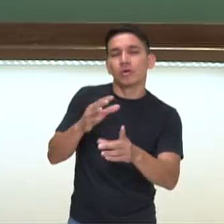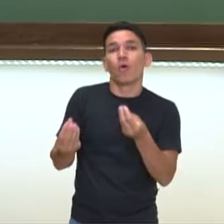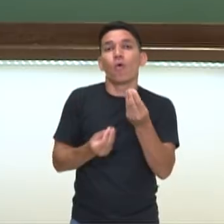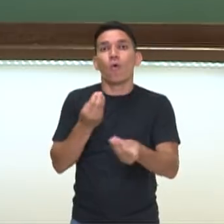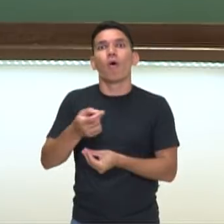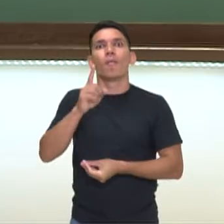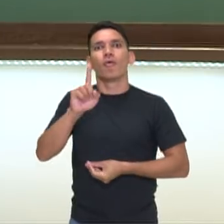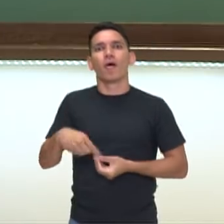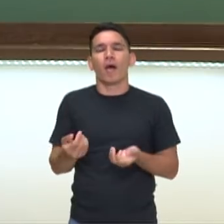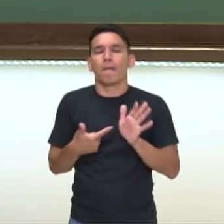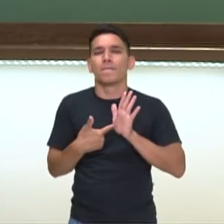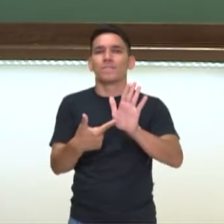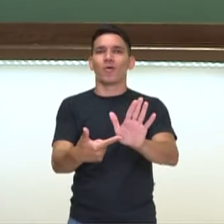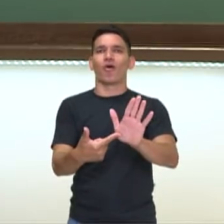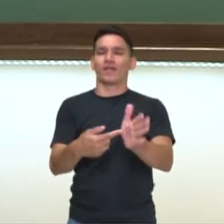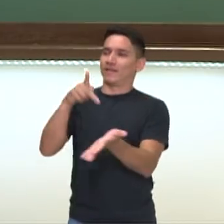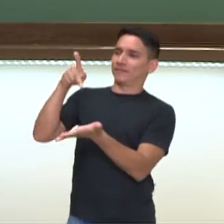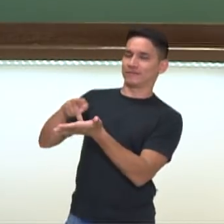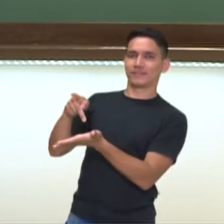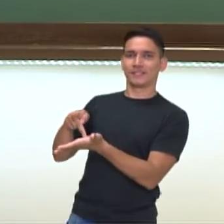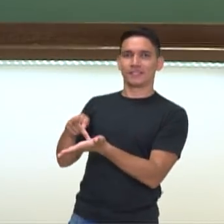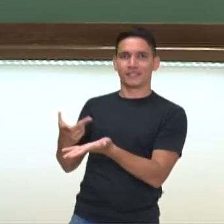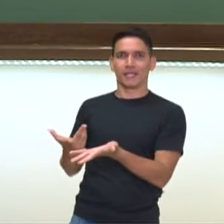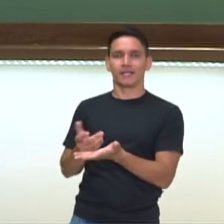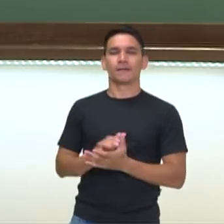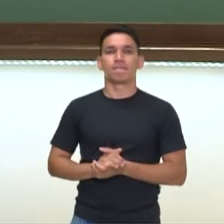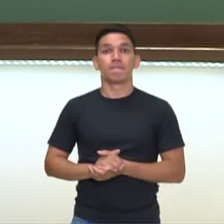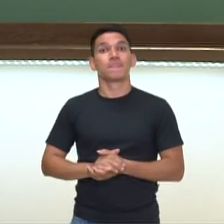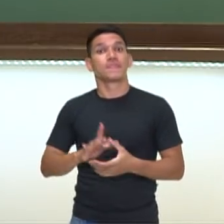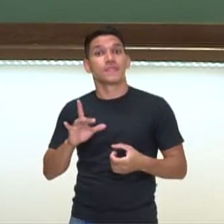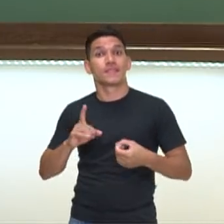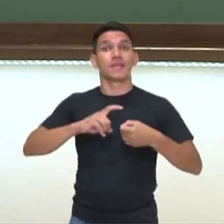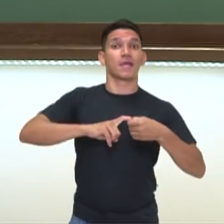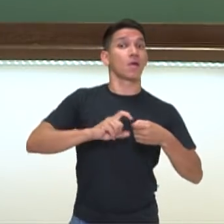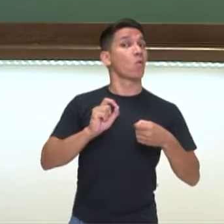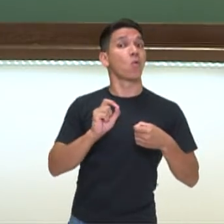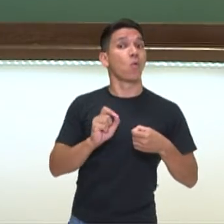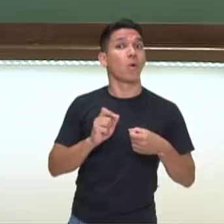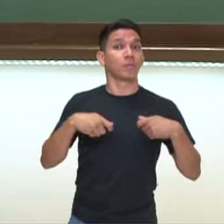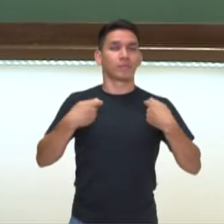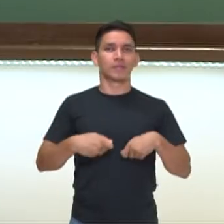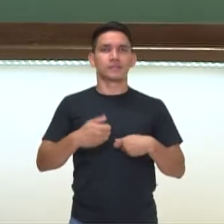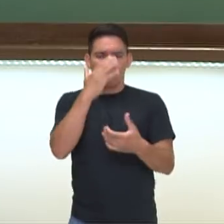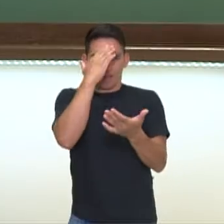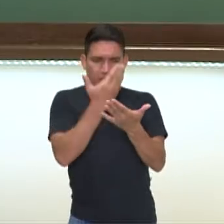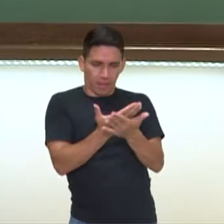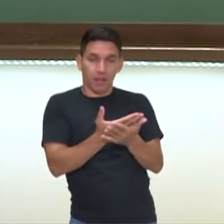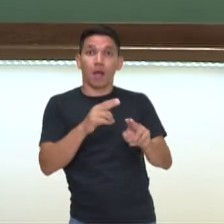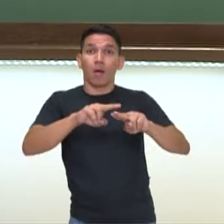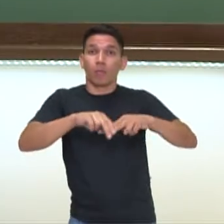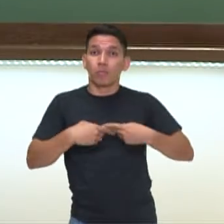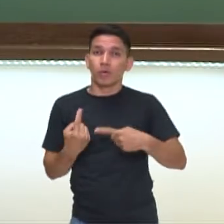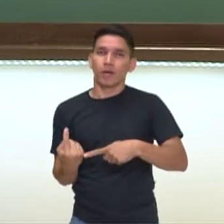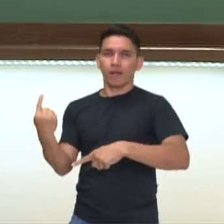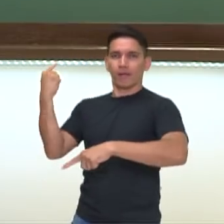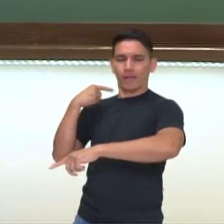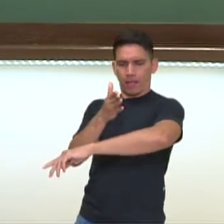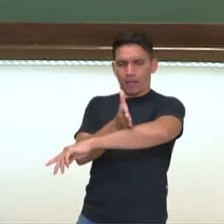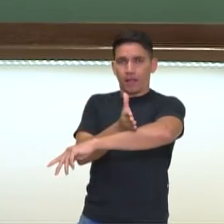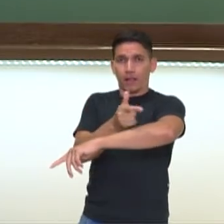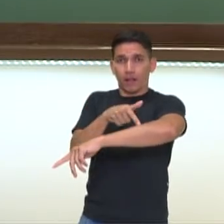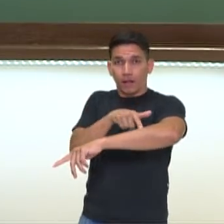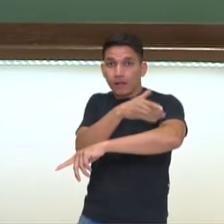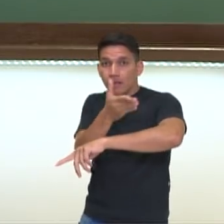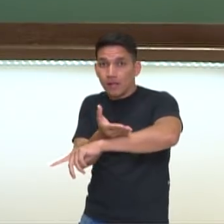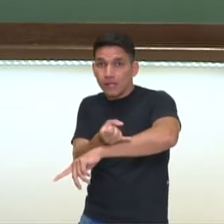explicação fabulosa da realidade que depende de crença. Por isso que no Iluminismo, período que se sucedeu à Idade Média ou à Idade das